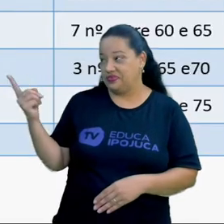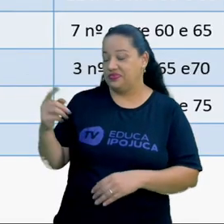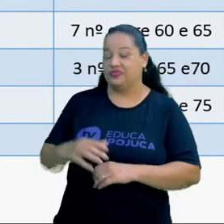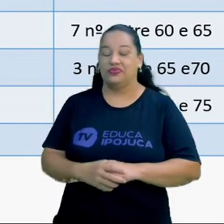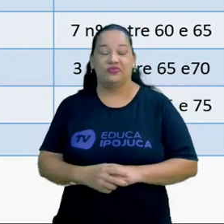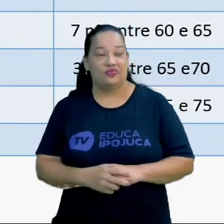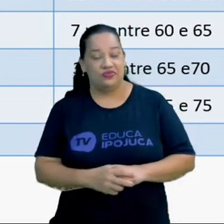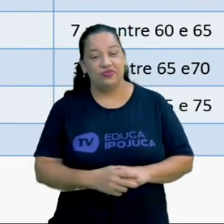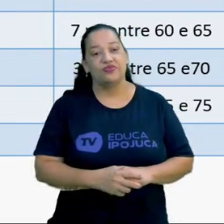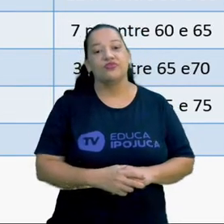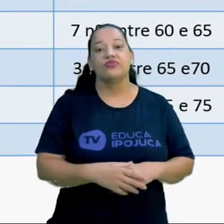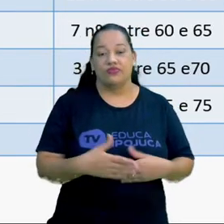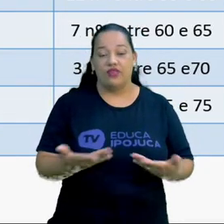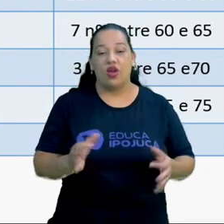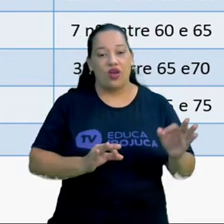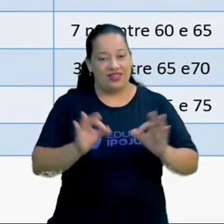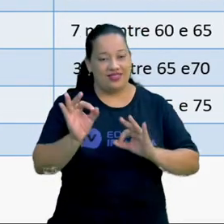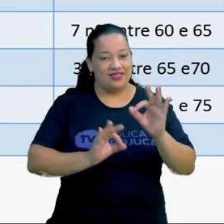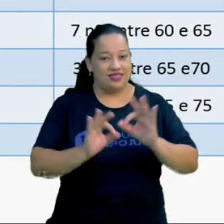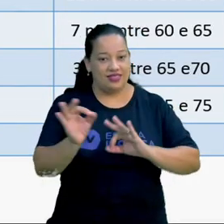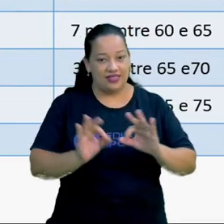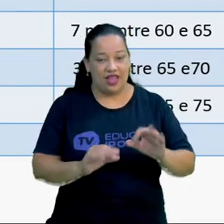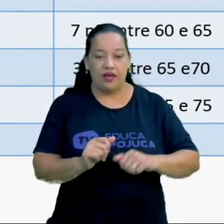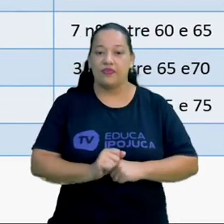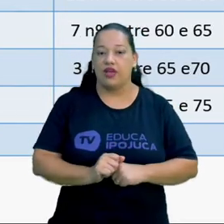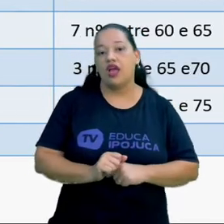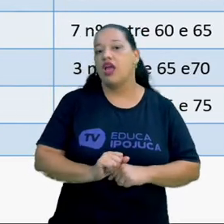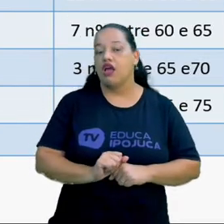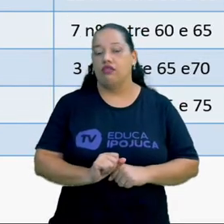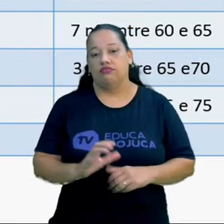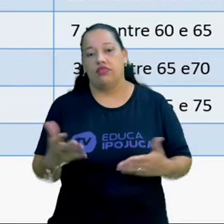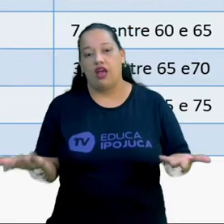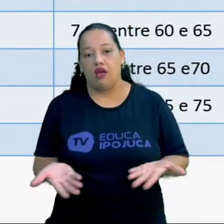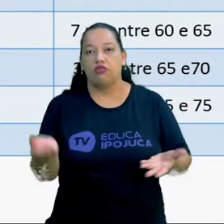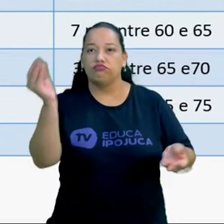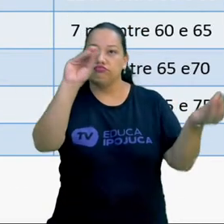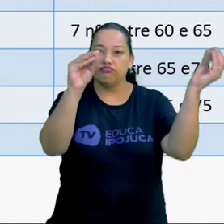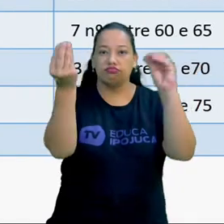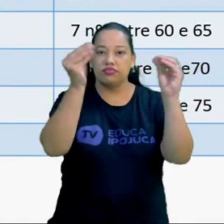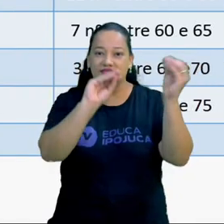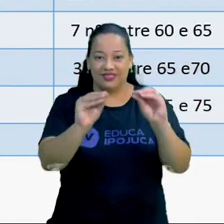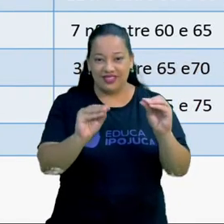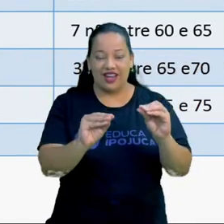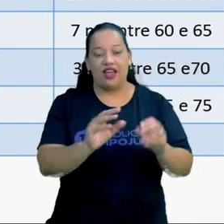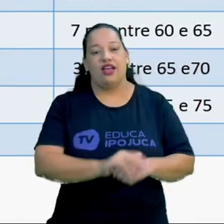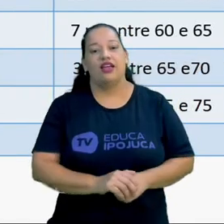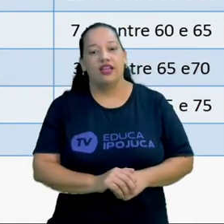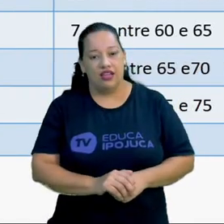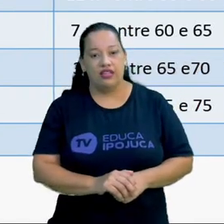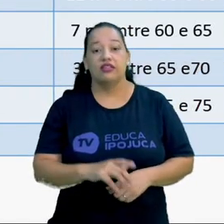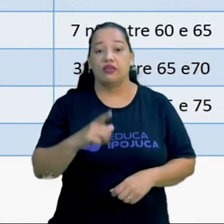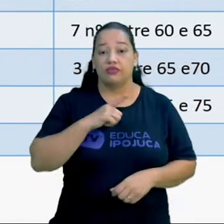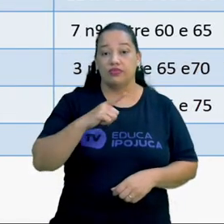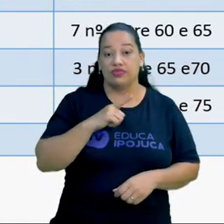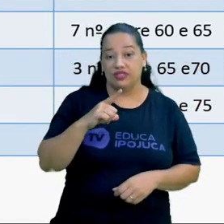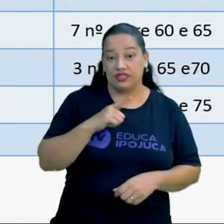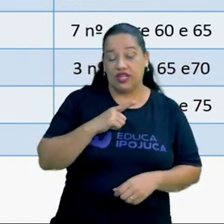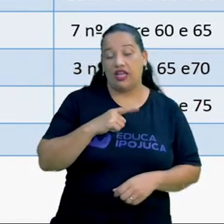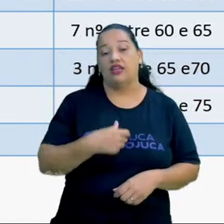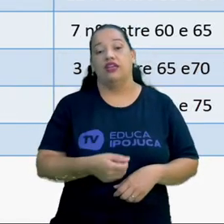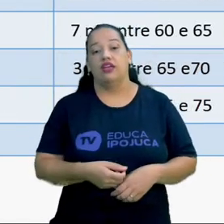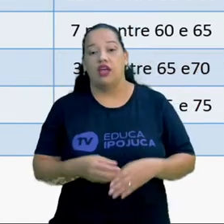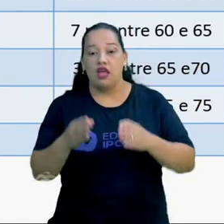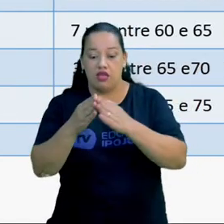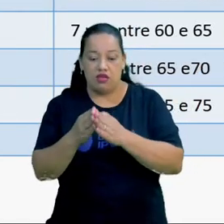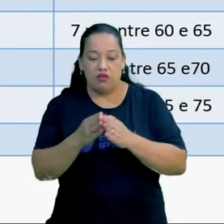você entender. Vamos lá. Distribuição de frequências. Vamos chamar de classe os intervalos